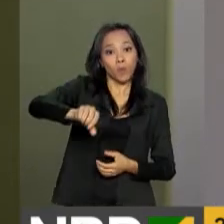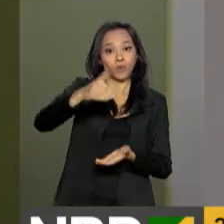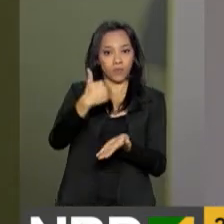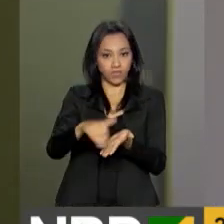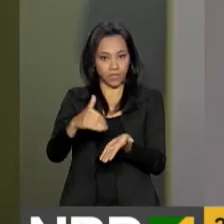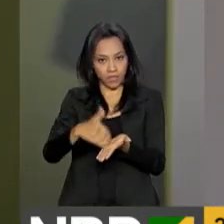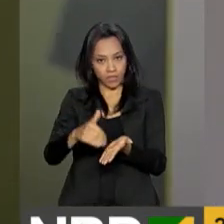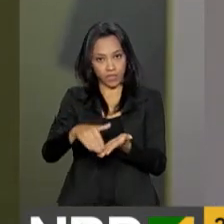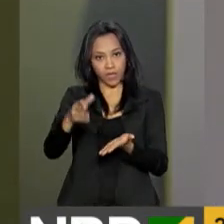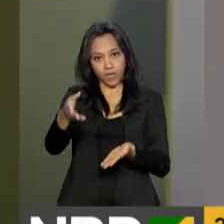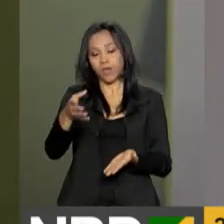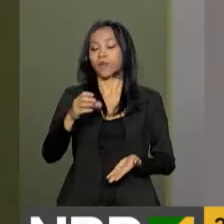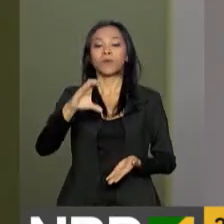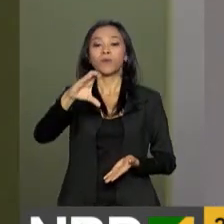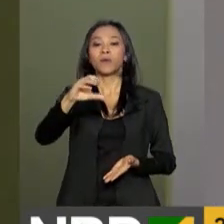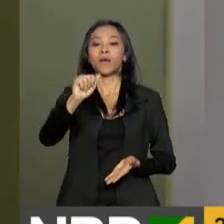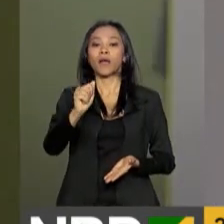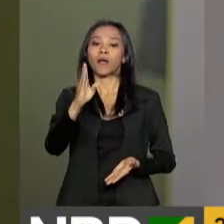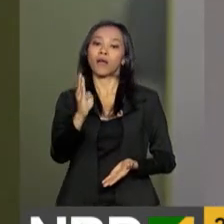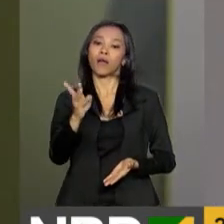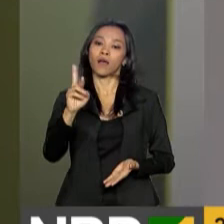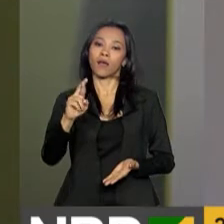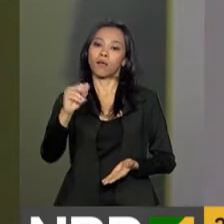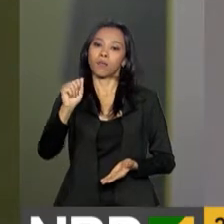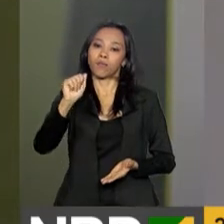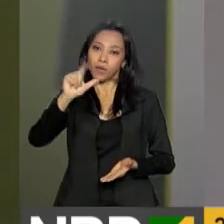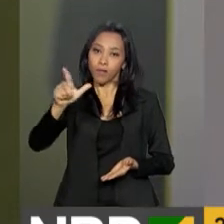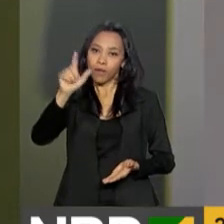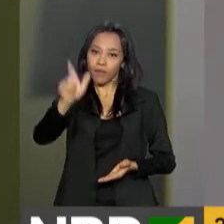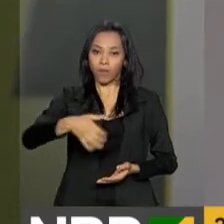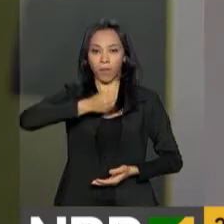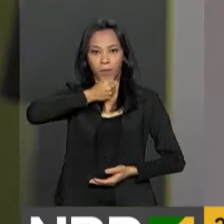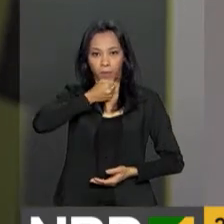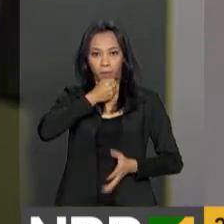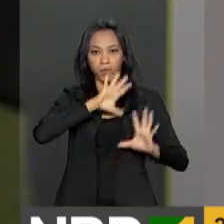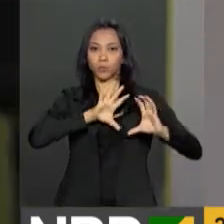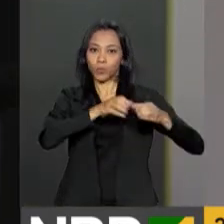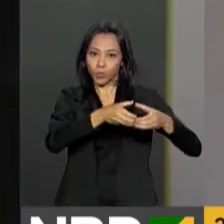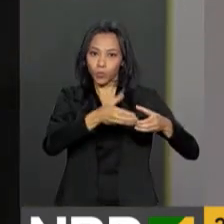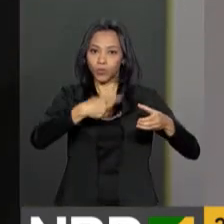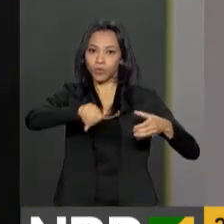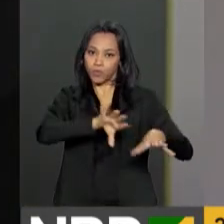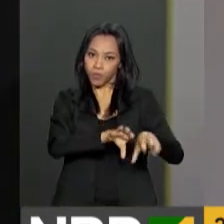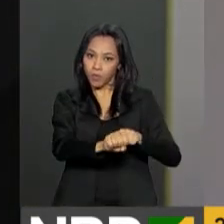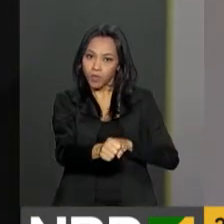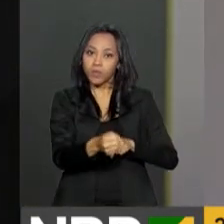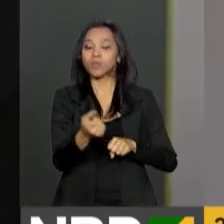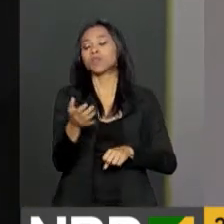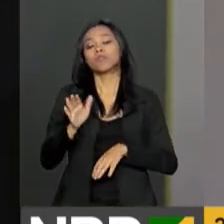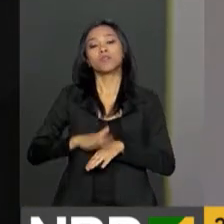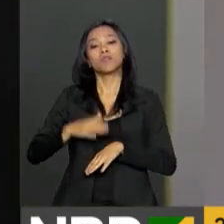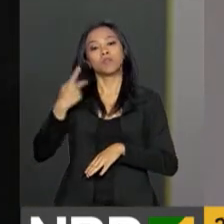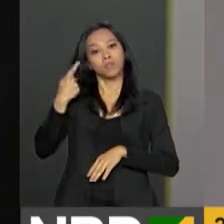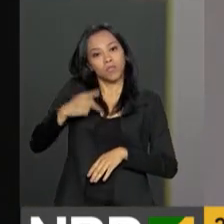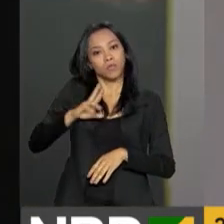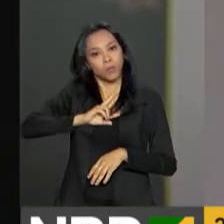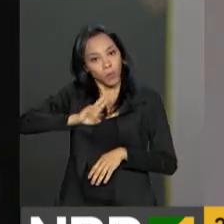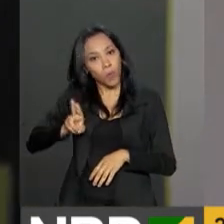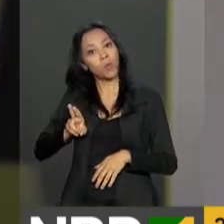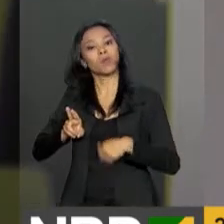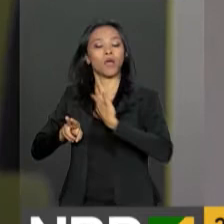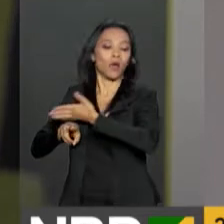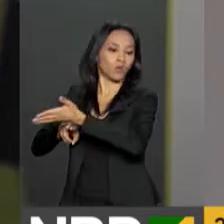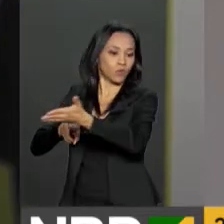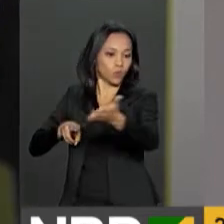de vasconcellos neto orador da turma em nome de quem cumprimento todos os